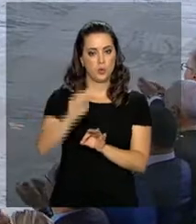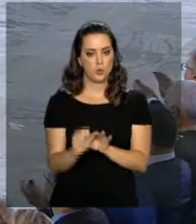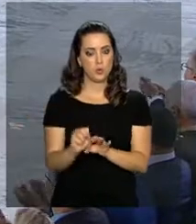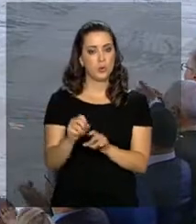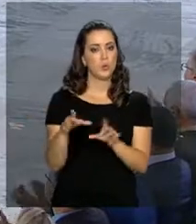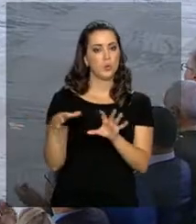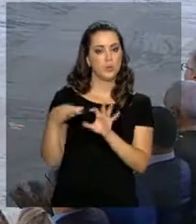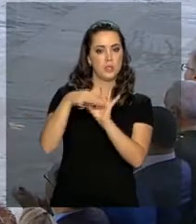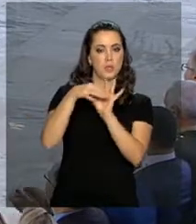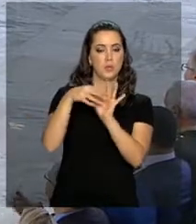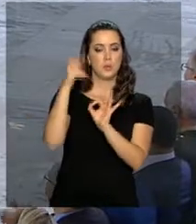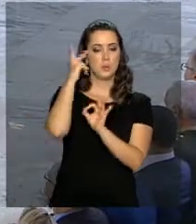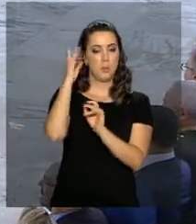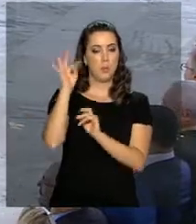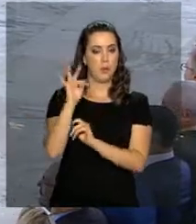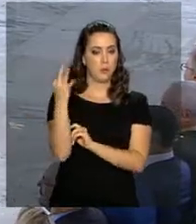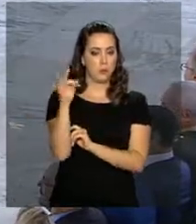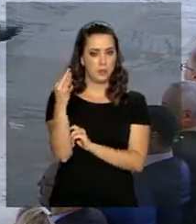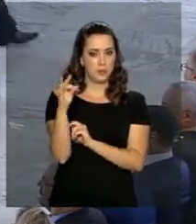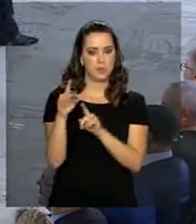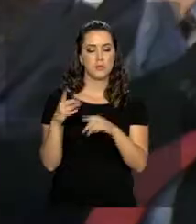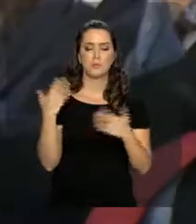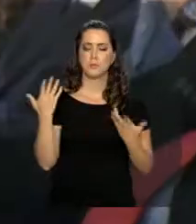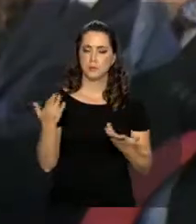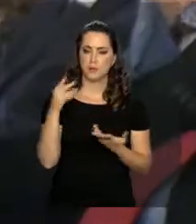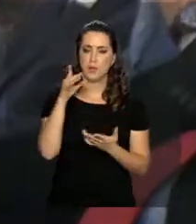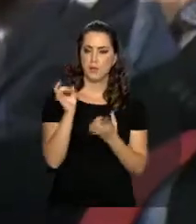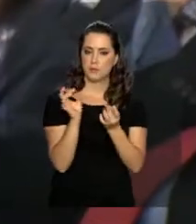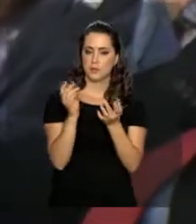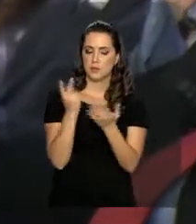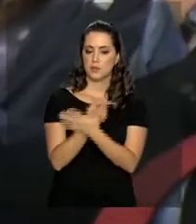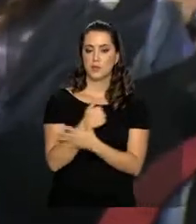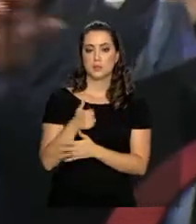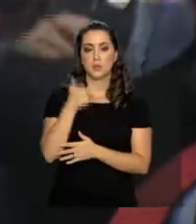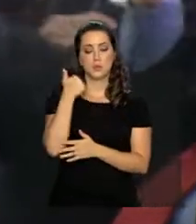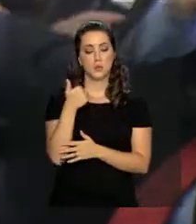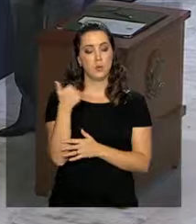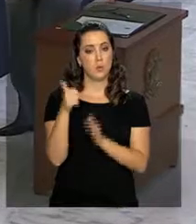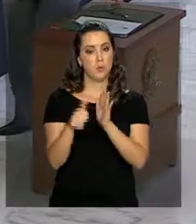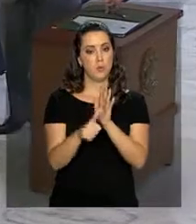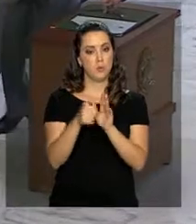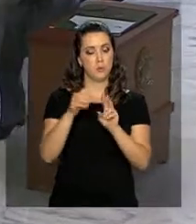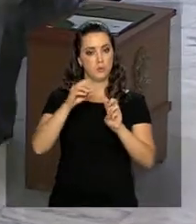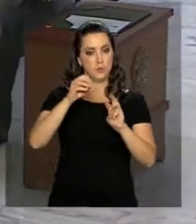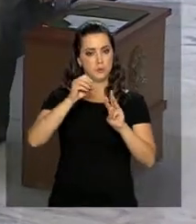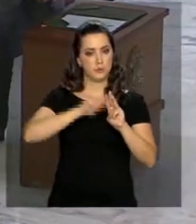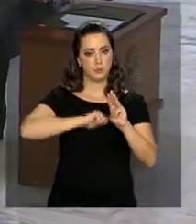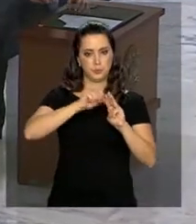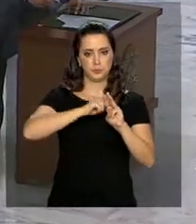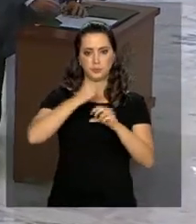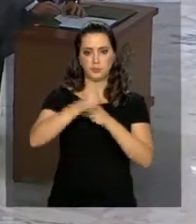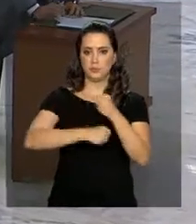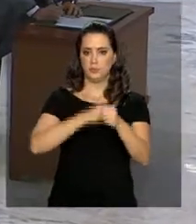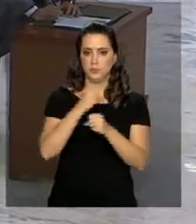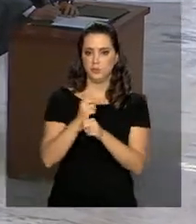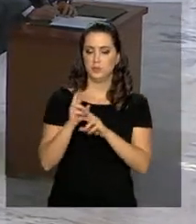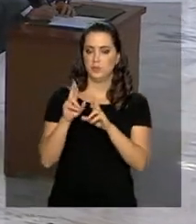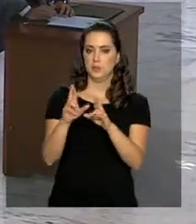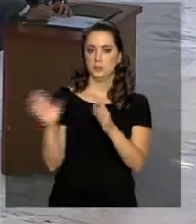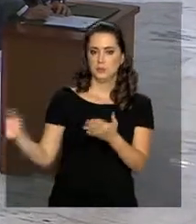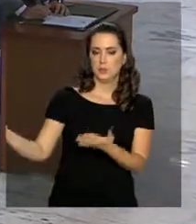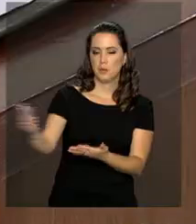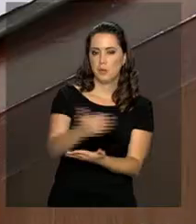tocantins os leilões estão previstos para o primeiro trimestre do ano que vem a expectativa de arrecadação